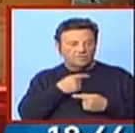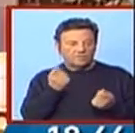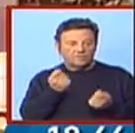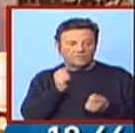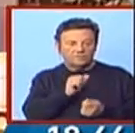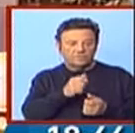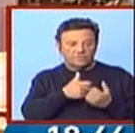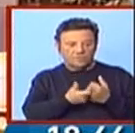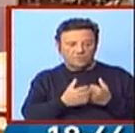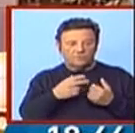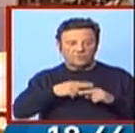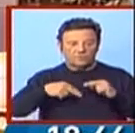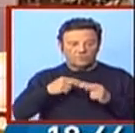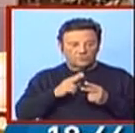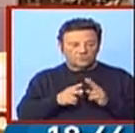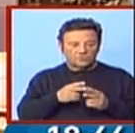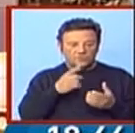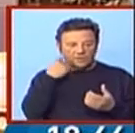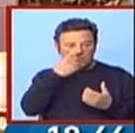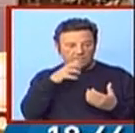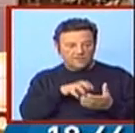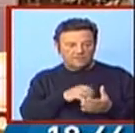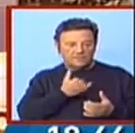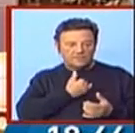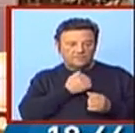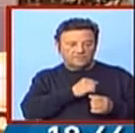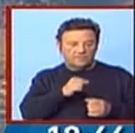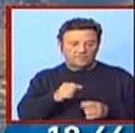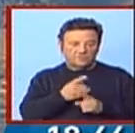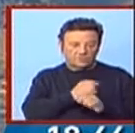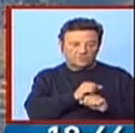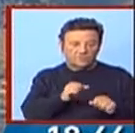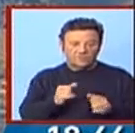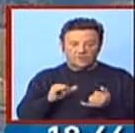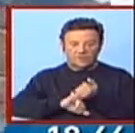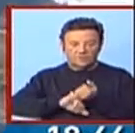dos rótulos, de construir rótulos, de construir uma imagem identitária dos seus produtos